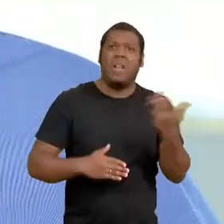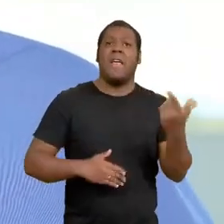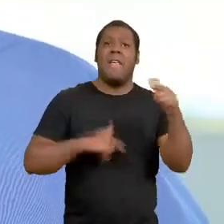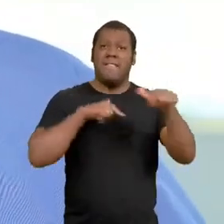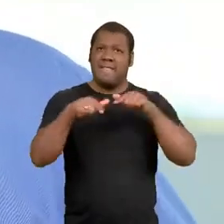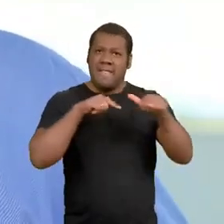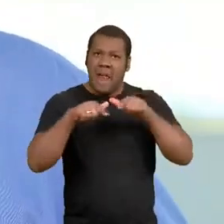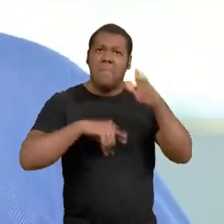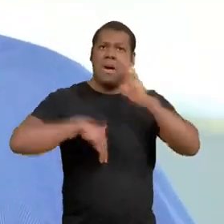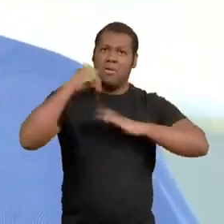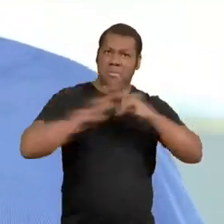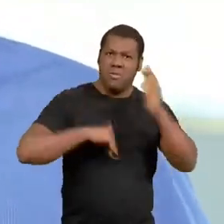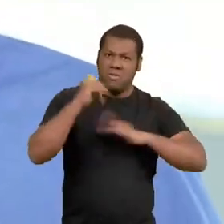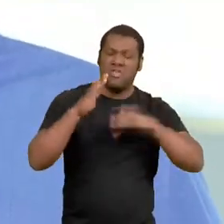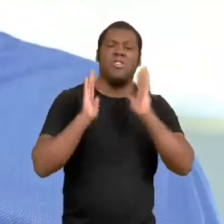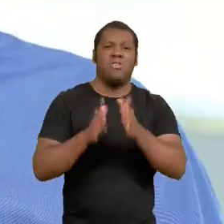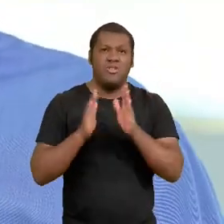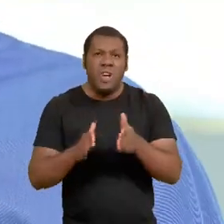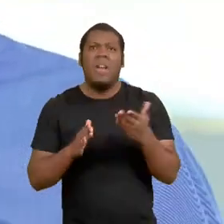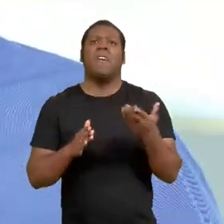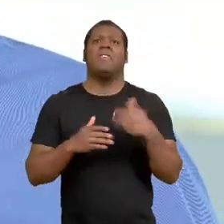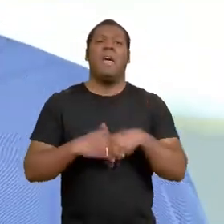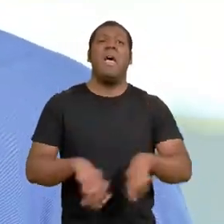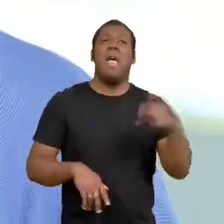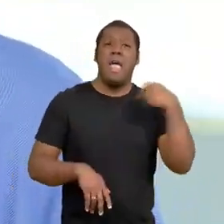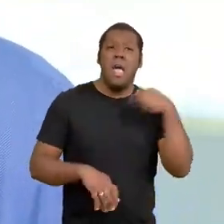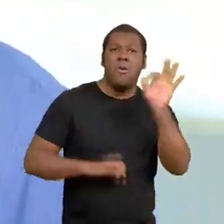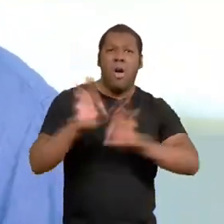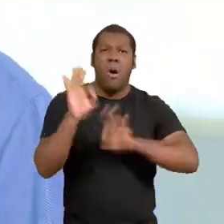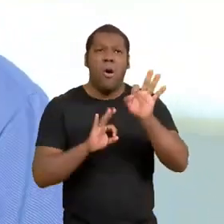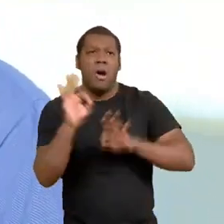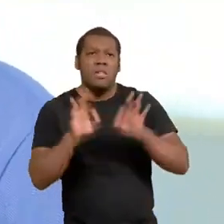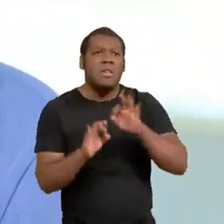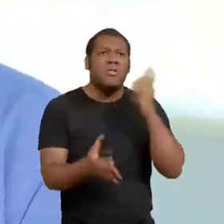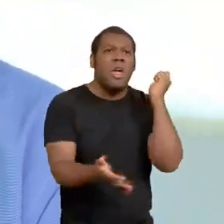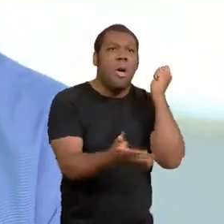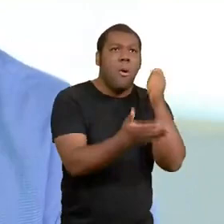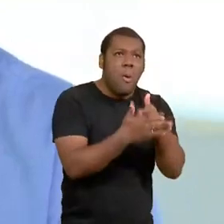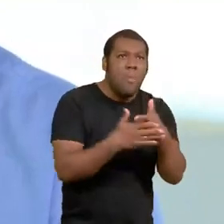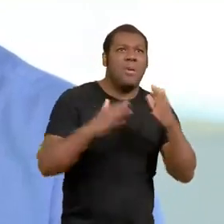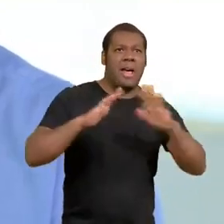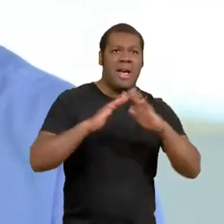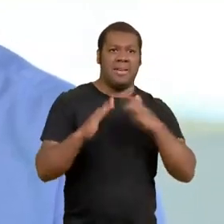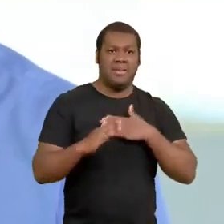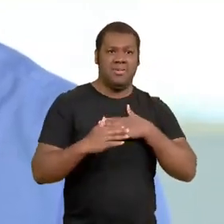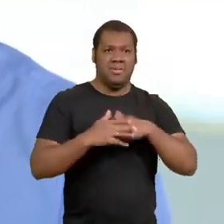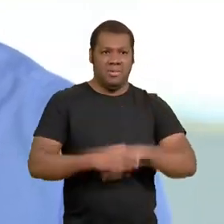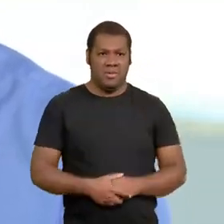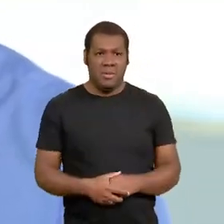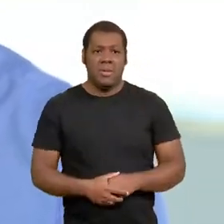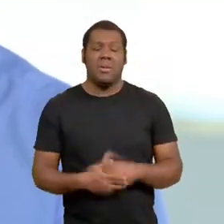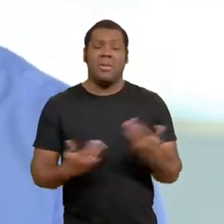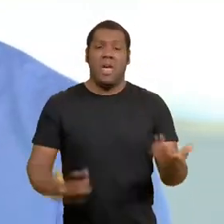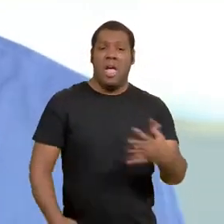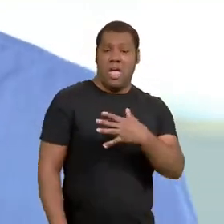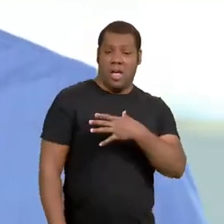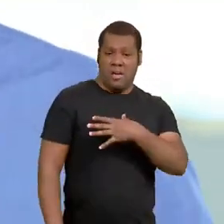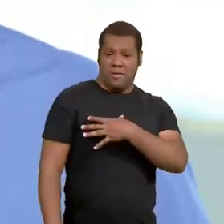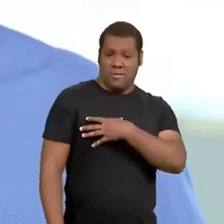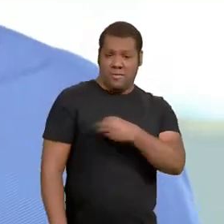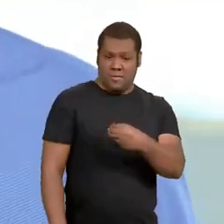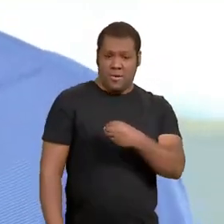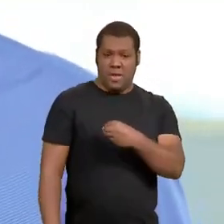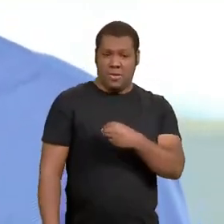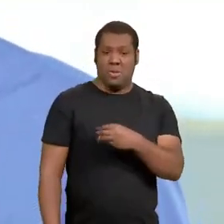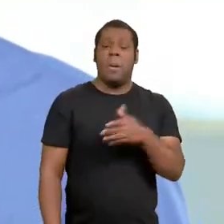estava pensando em comprar minha casinha. Eu digo sempre o seguinte, eu fui o primeiro filho da minha mãe, que tive uma casa, tive uma televisão, uma geladeira, e